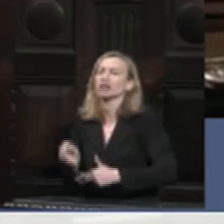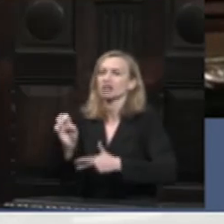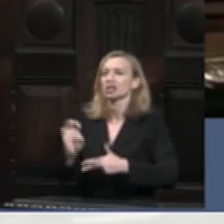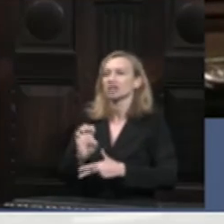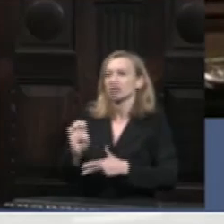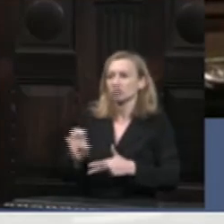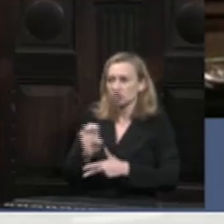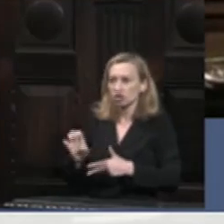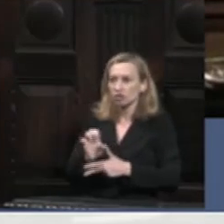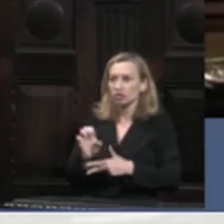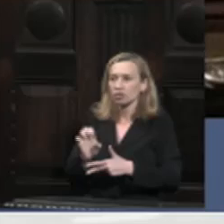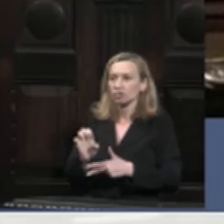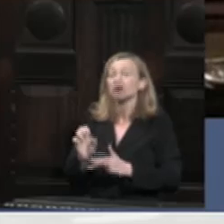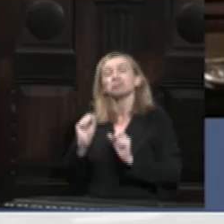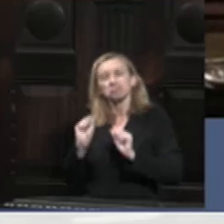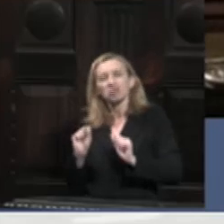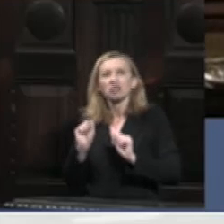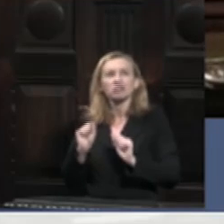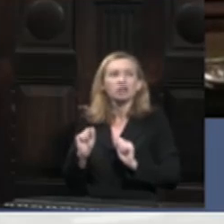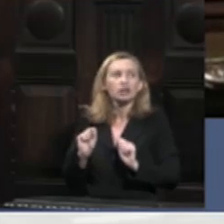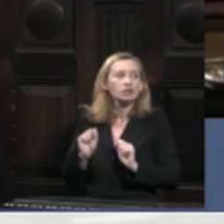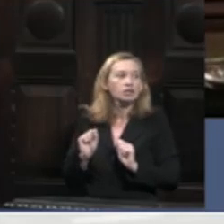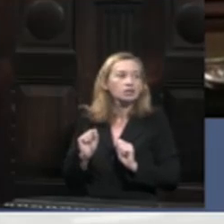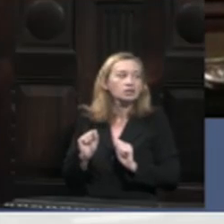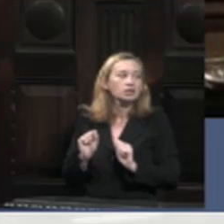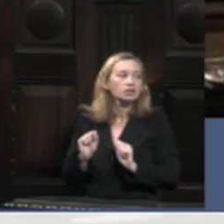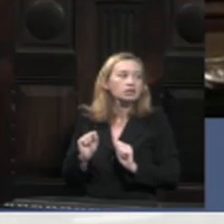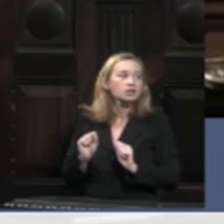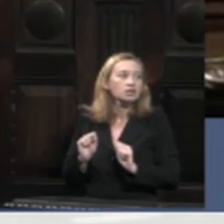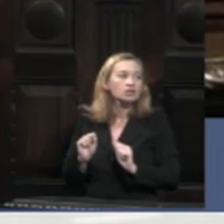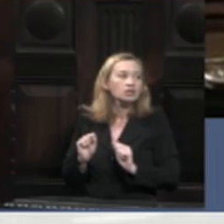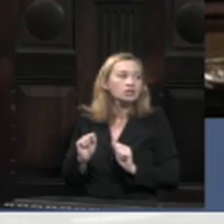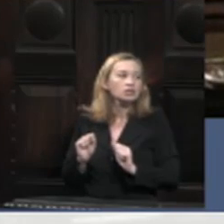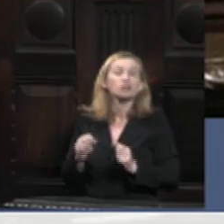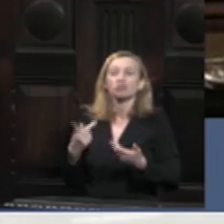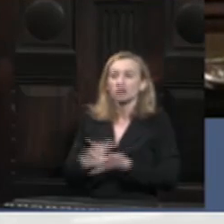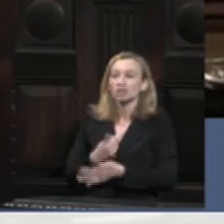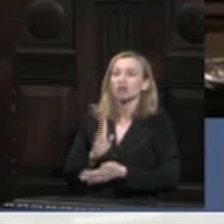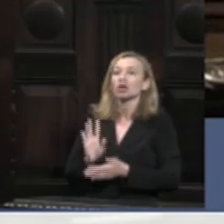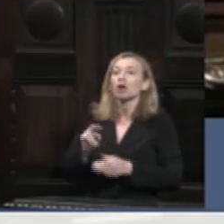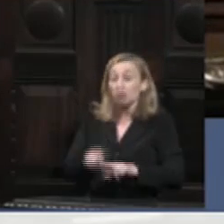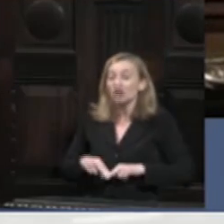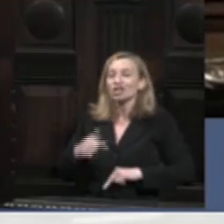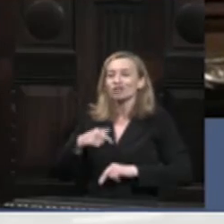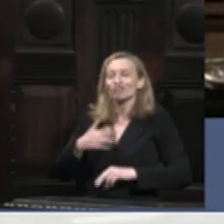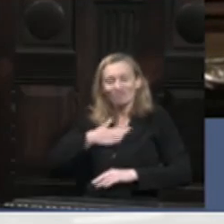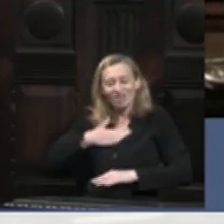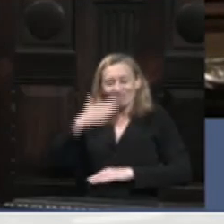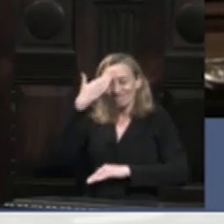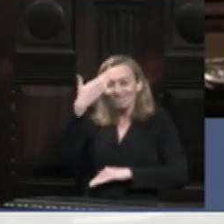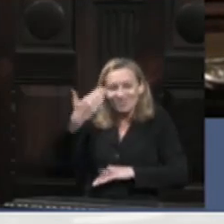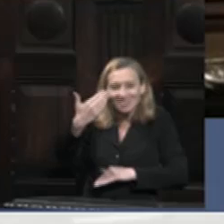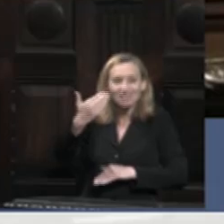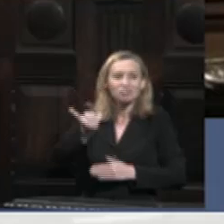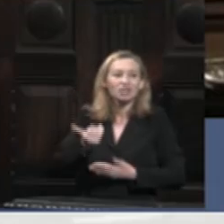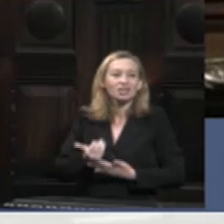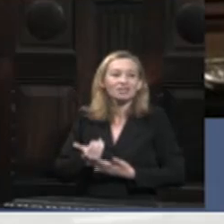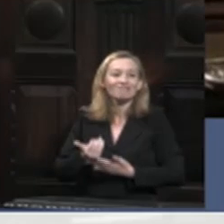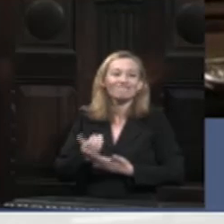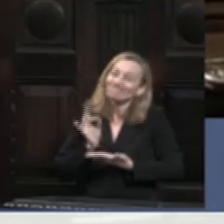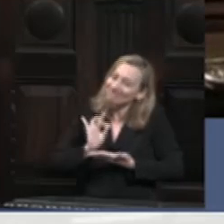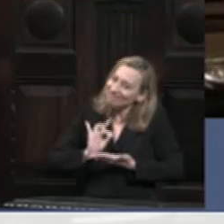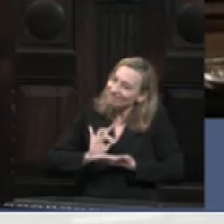simplesmente por causa da campanha. Naturalmente a campanha é importante, que a gente pode, né, de maneira mais intensificada,